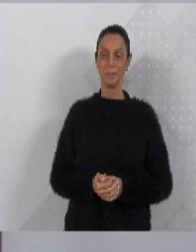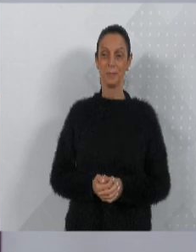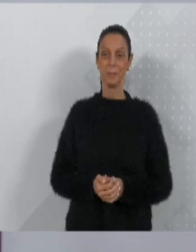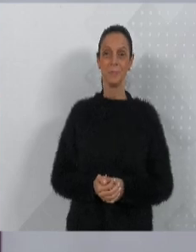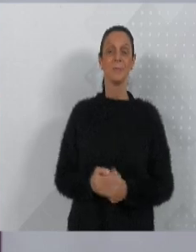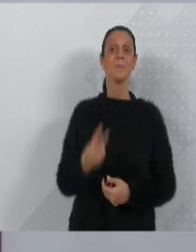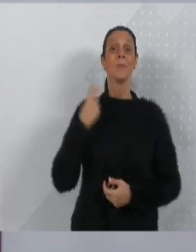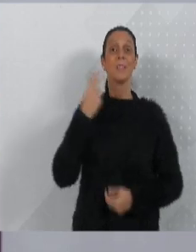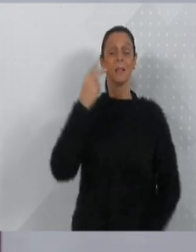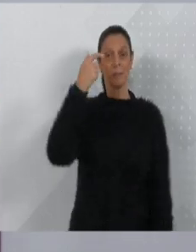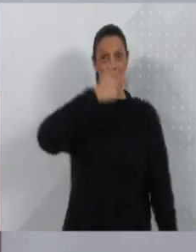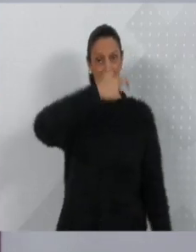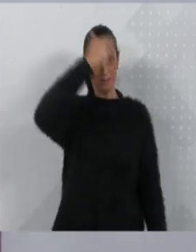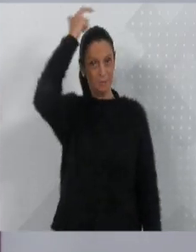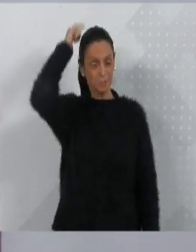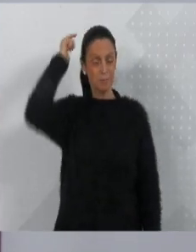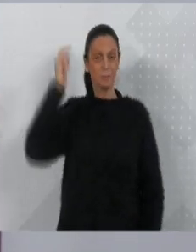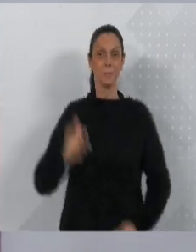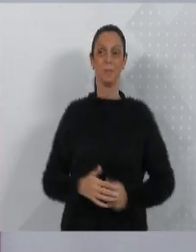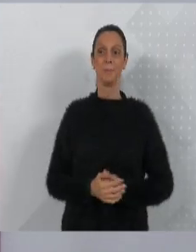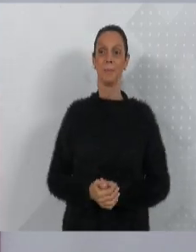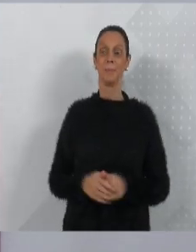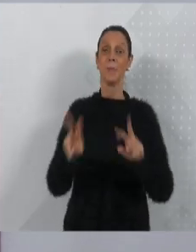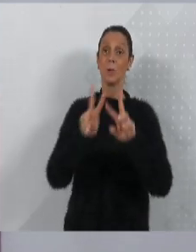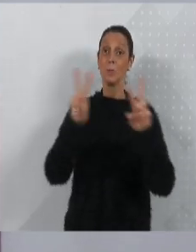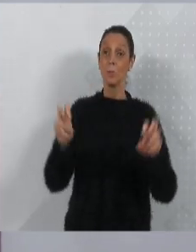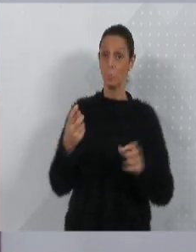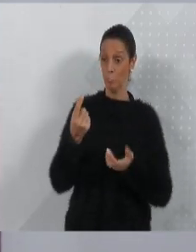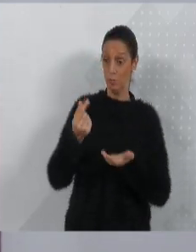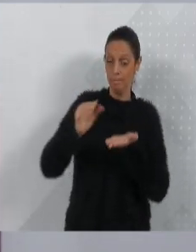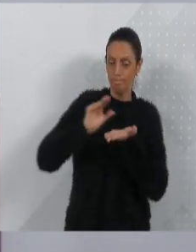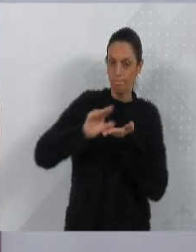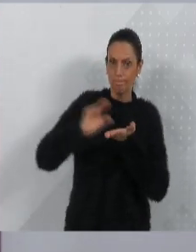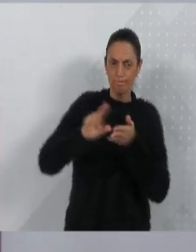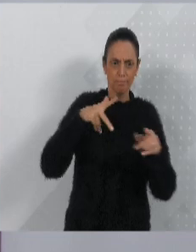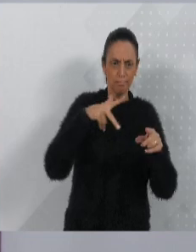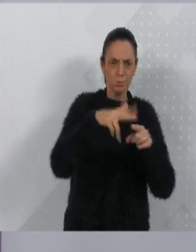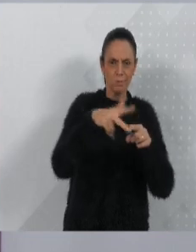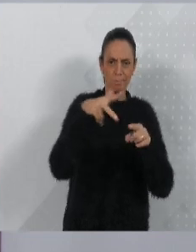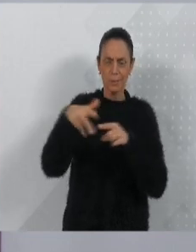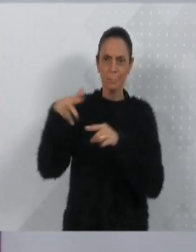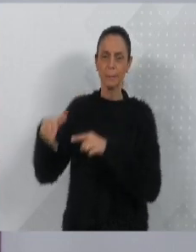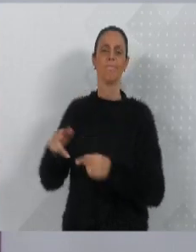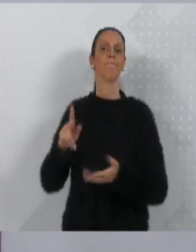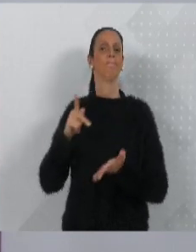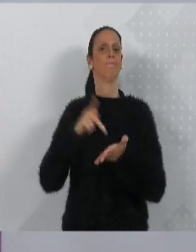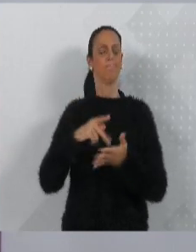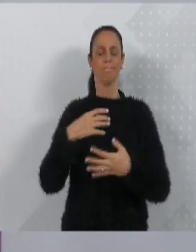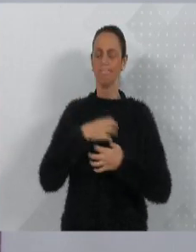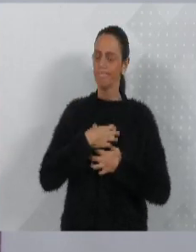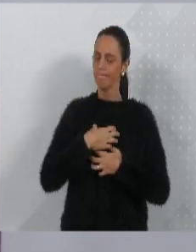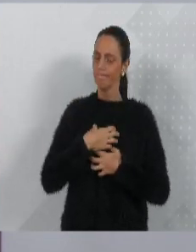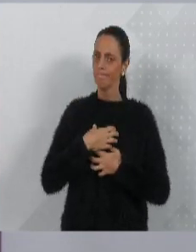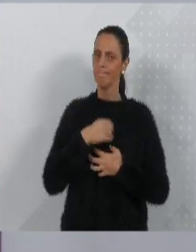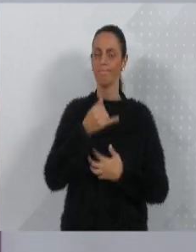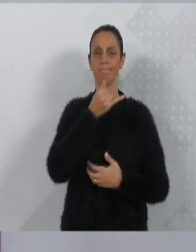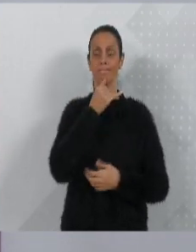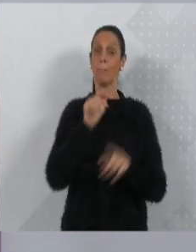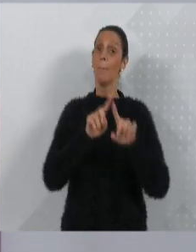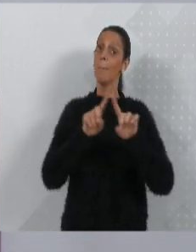Vereador Adriano eh sobre os cortes aí né Eh realmente é lamentável mas nós temos que